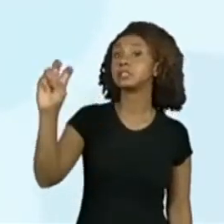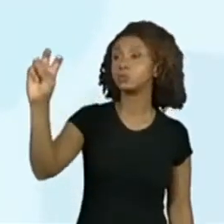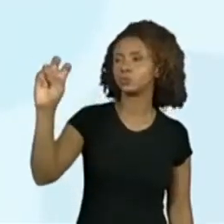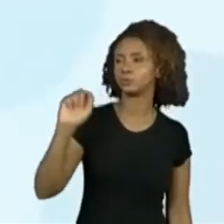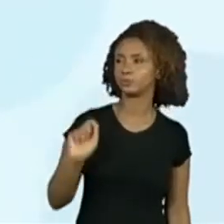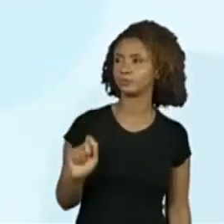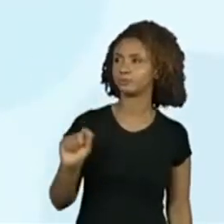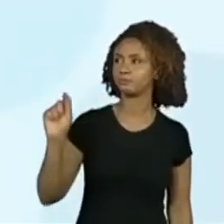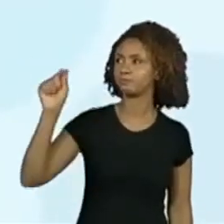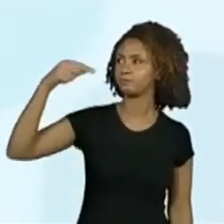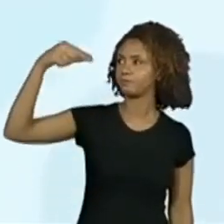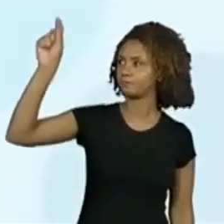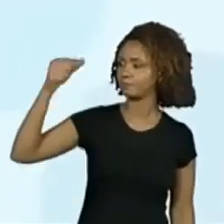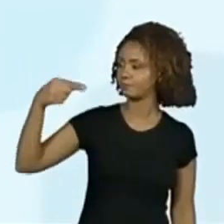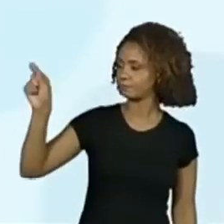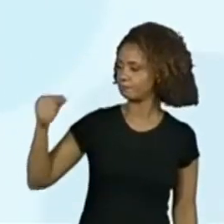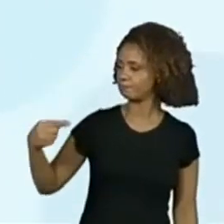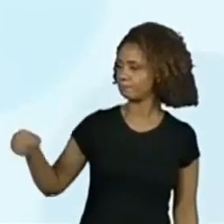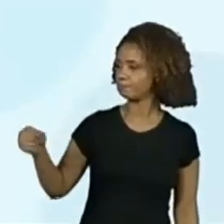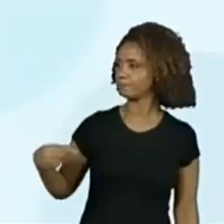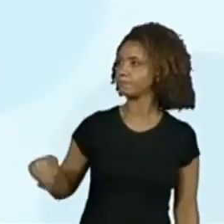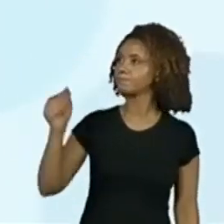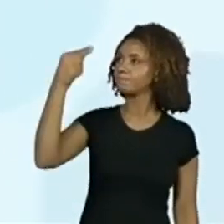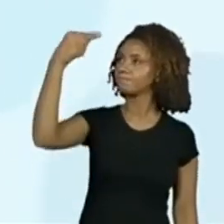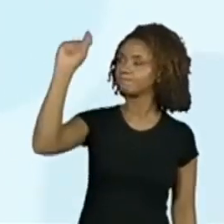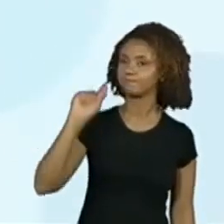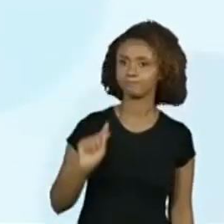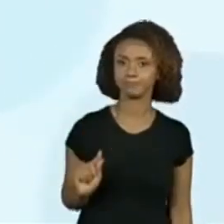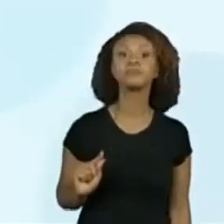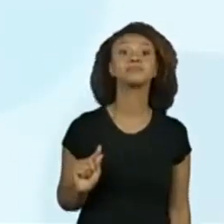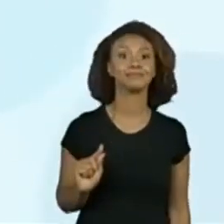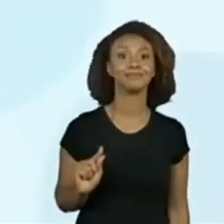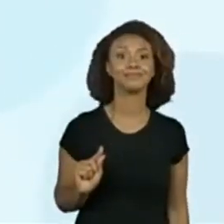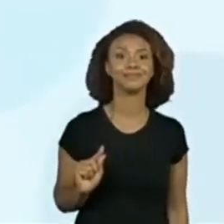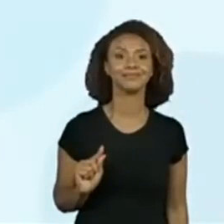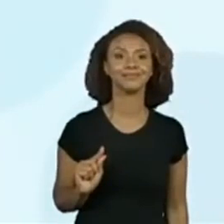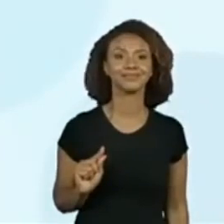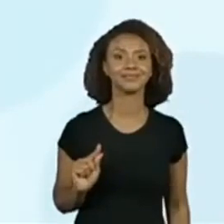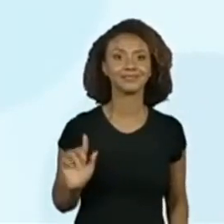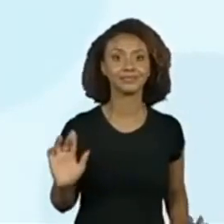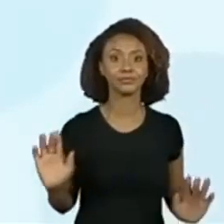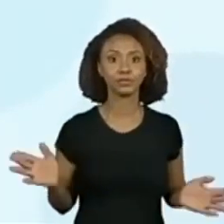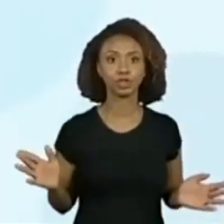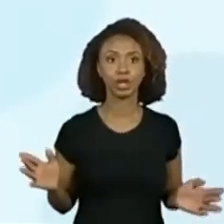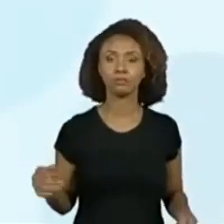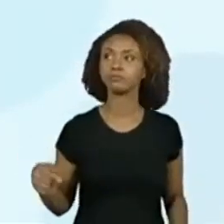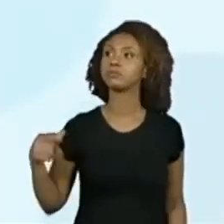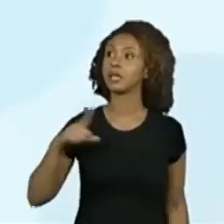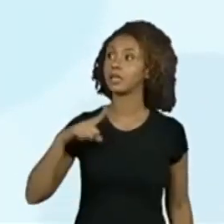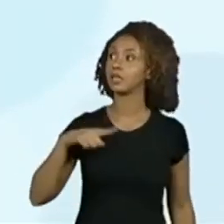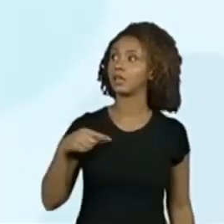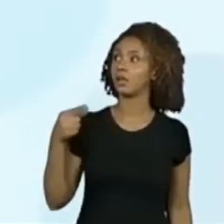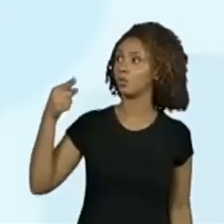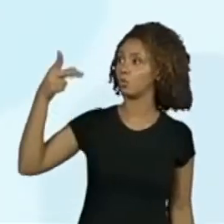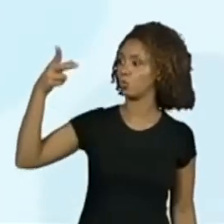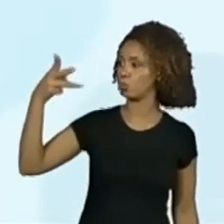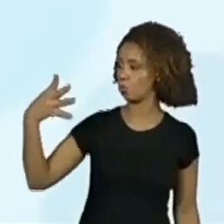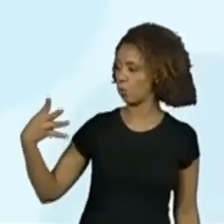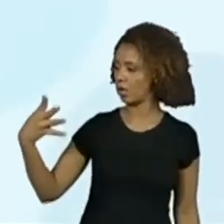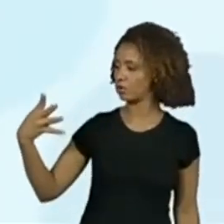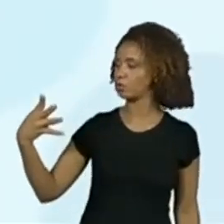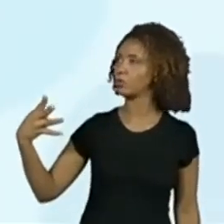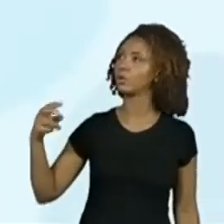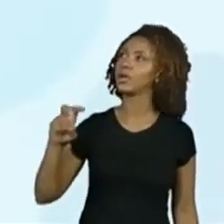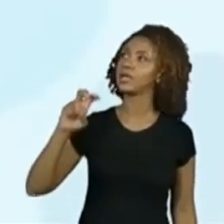cinco isso mesmo cinco carrinhos nós percebemos que se temos quatro em cada coluna cinco é